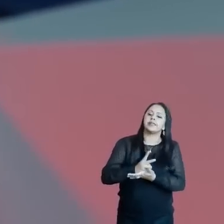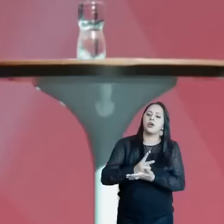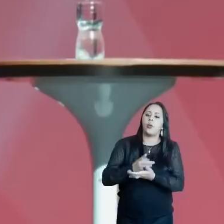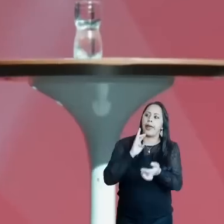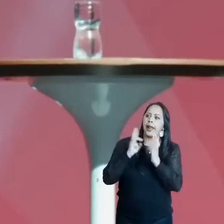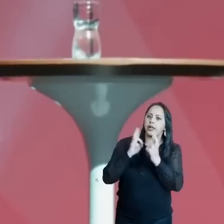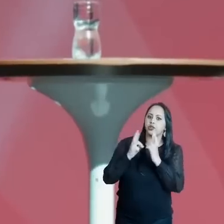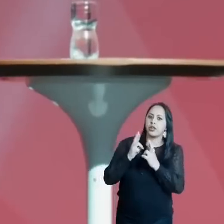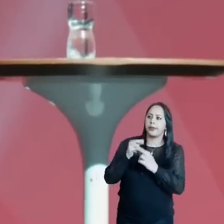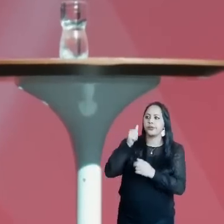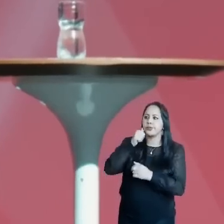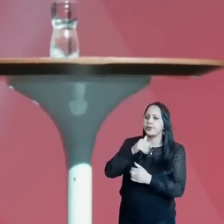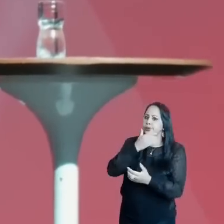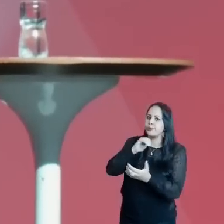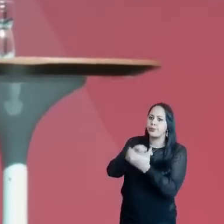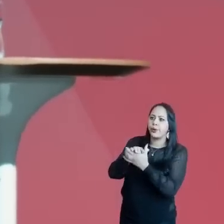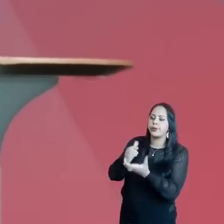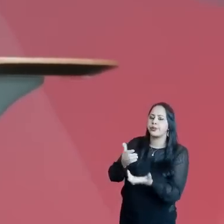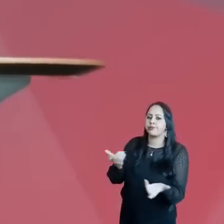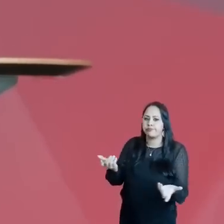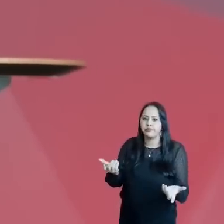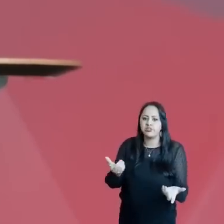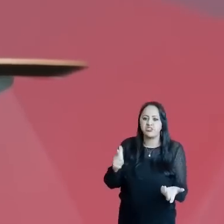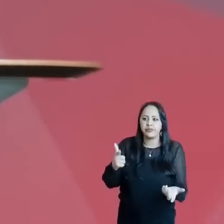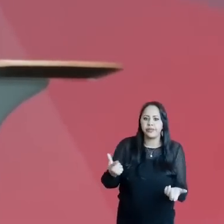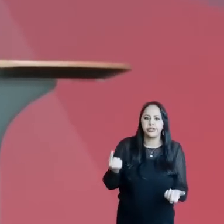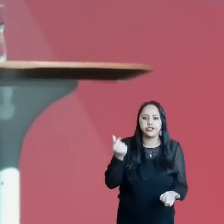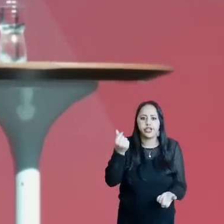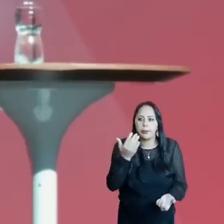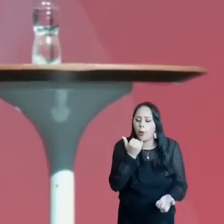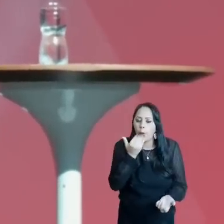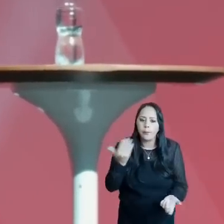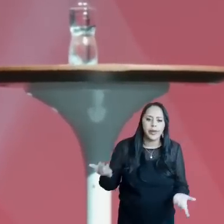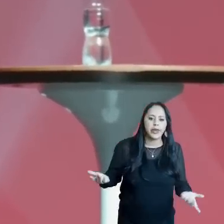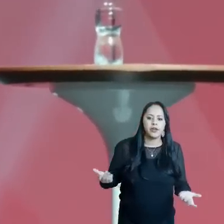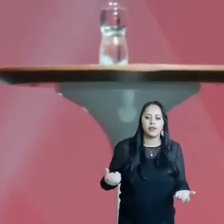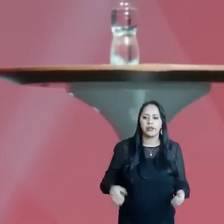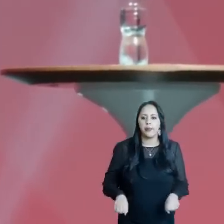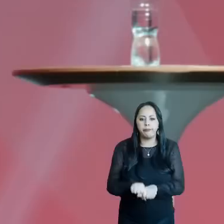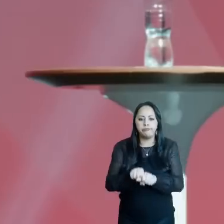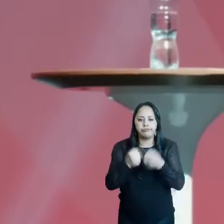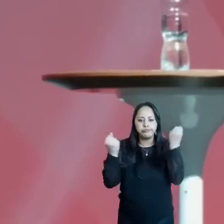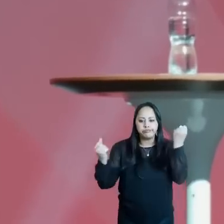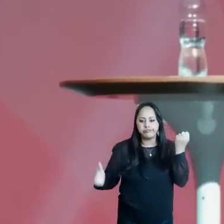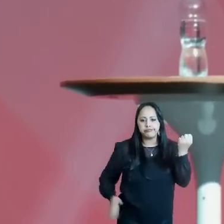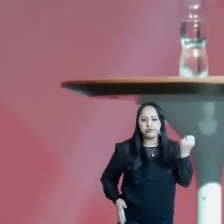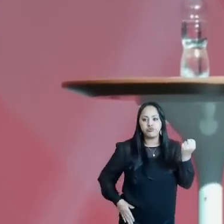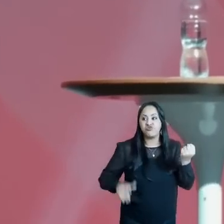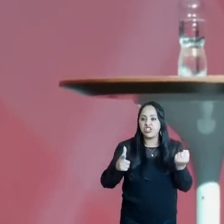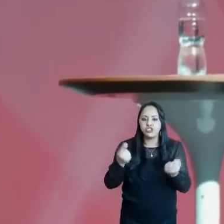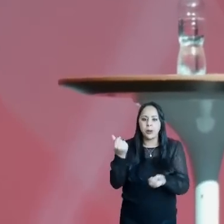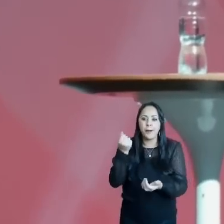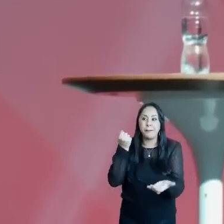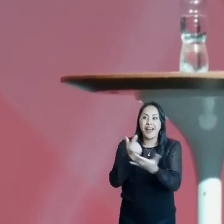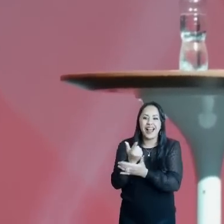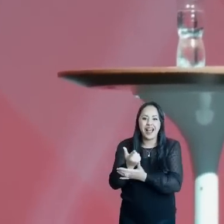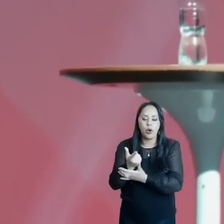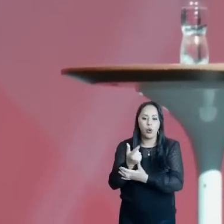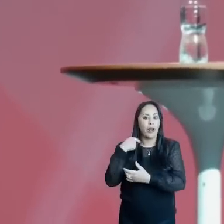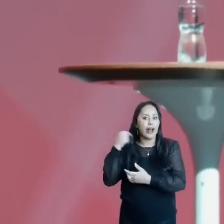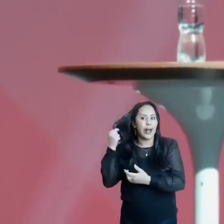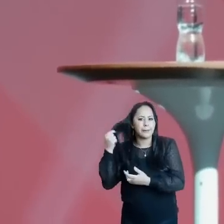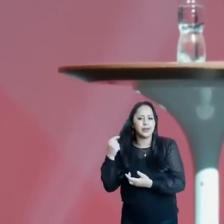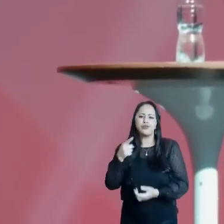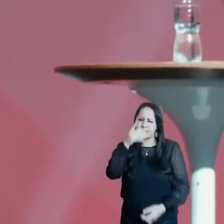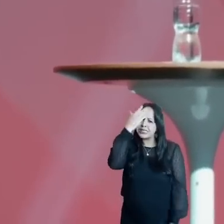sua esposa se você está quebrado, se você não tem dinheiro nem para comer, se você não tem dinheiro para pagar um cabelo para a mulher, para ela fazer o cabelo